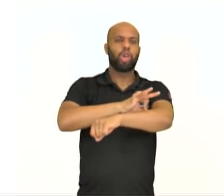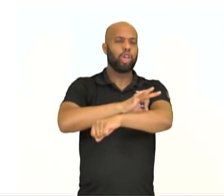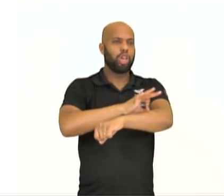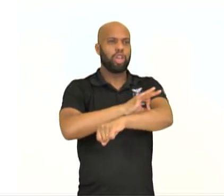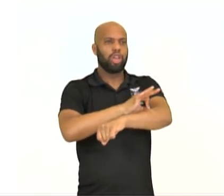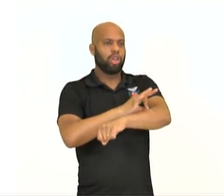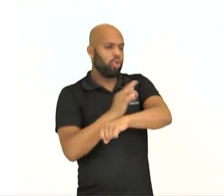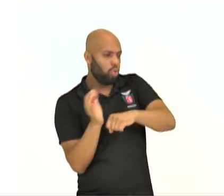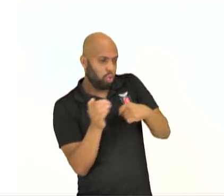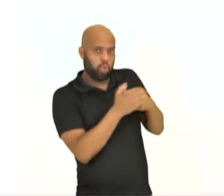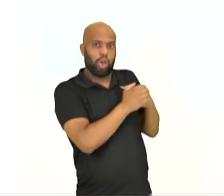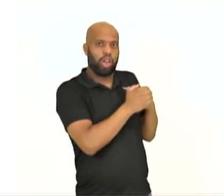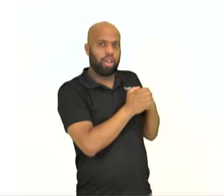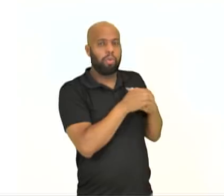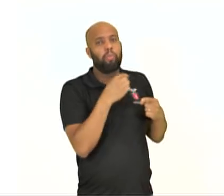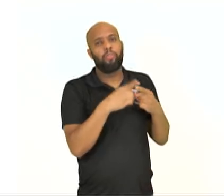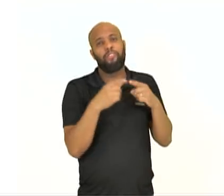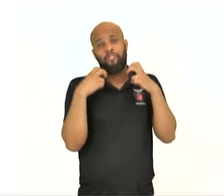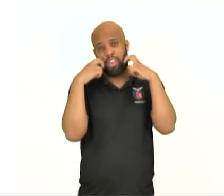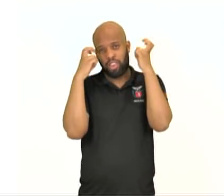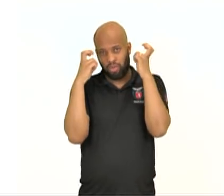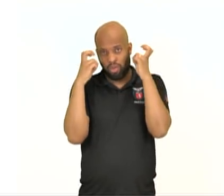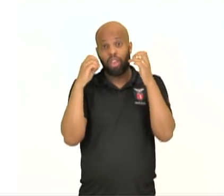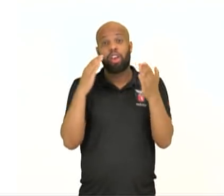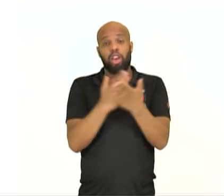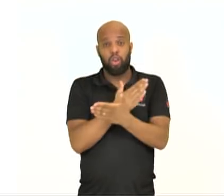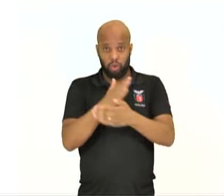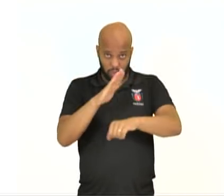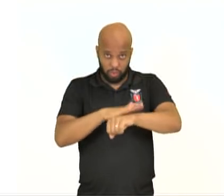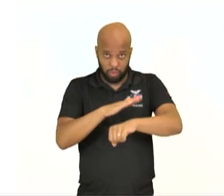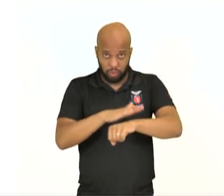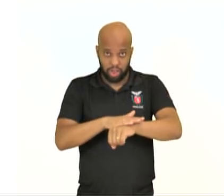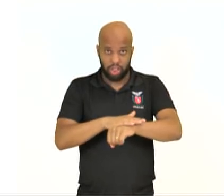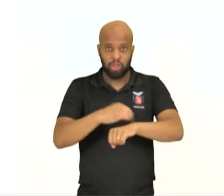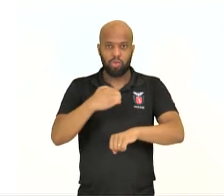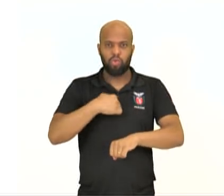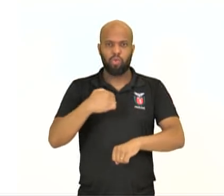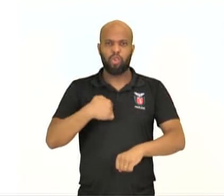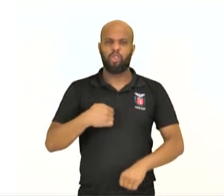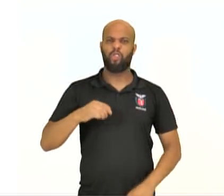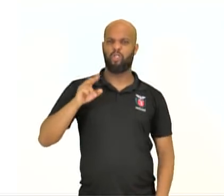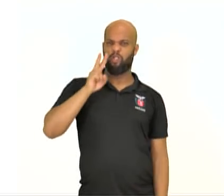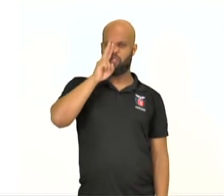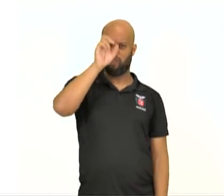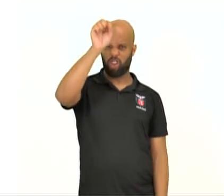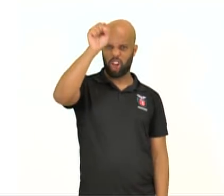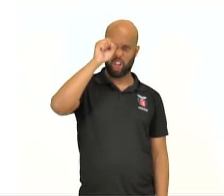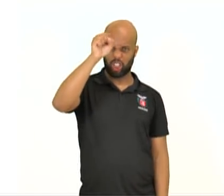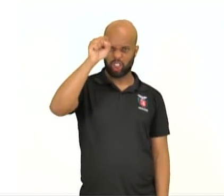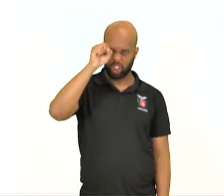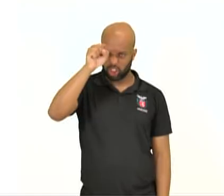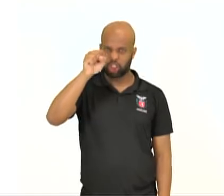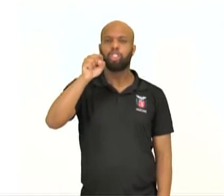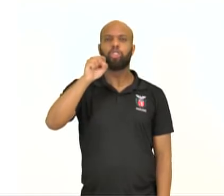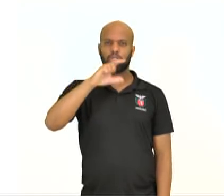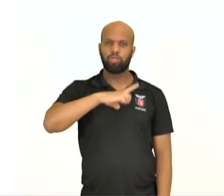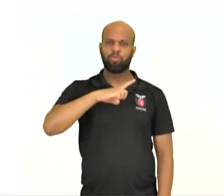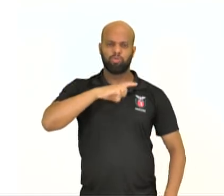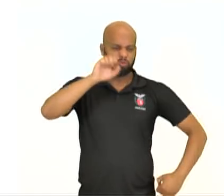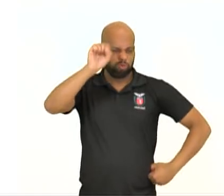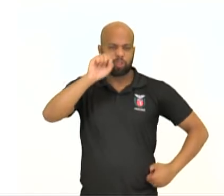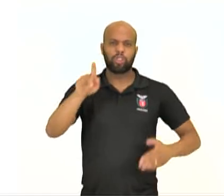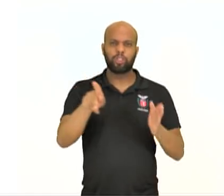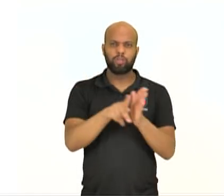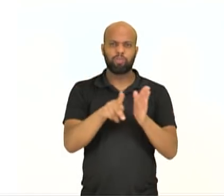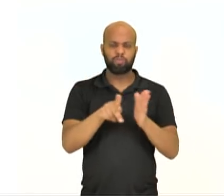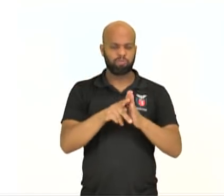medo e de vergonha. Às vezes eu sou Hércules, Sansão vencedor, peito